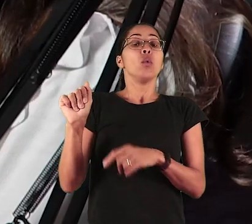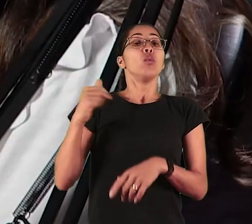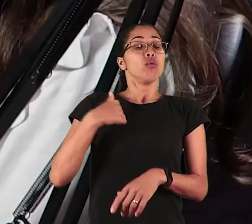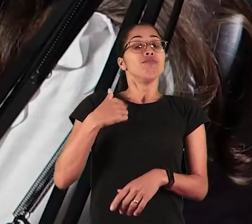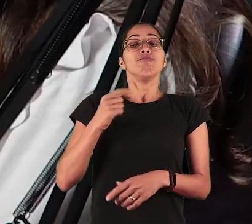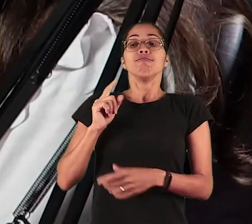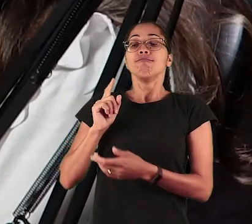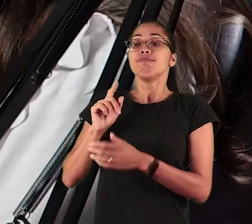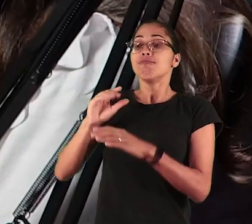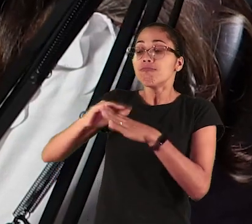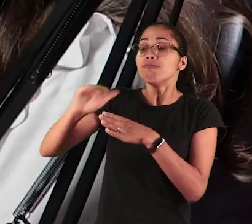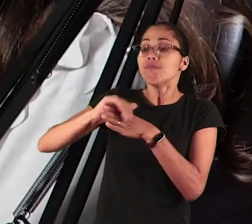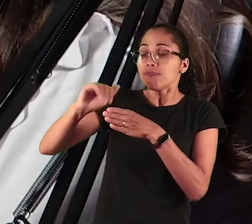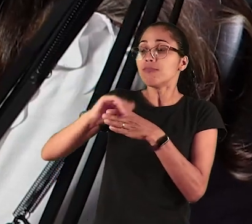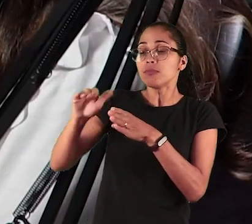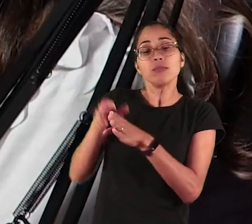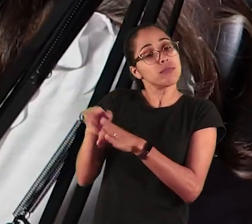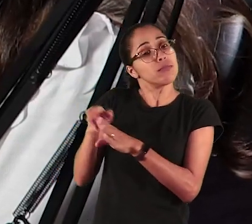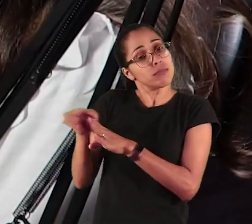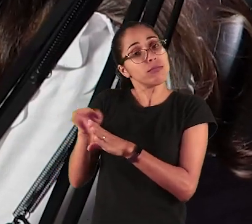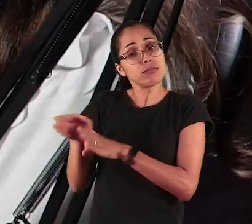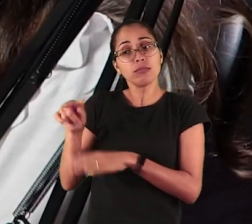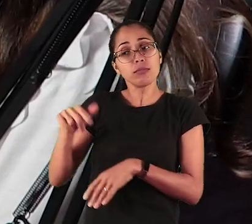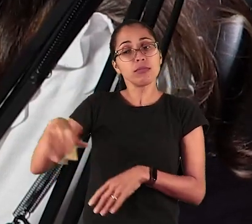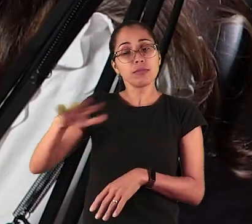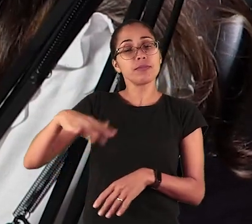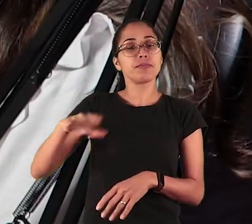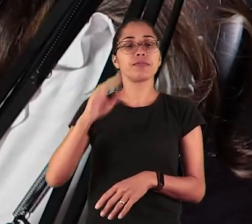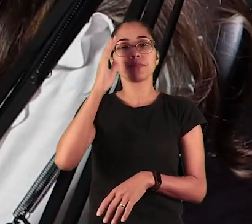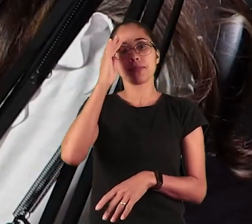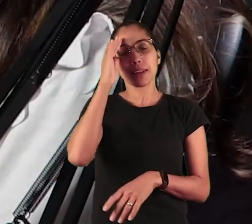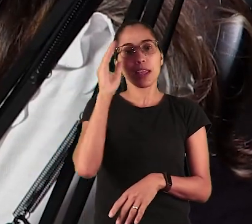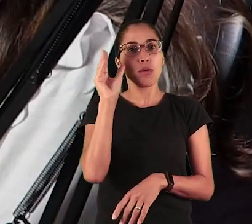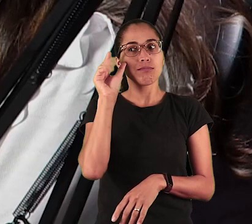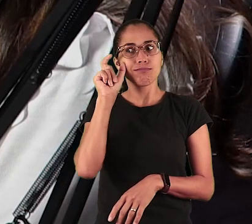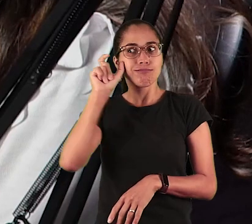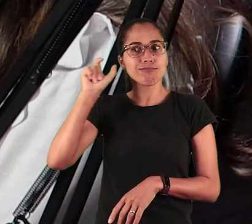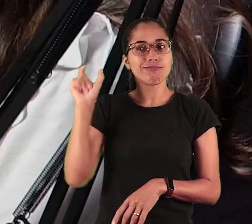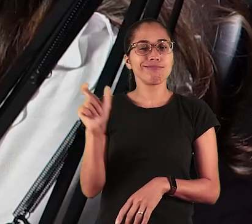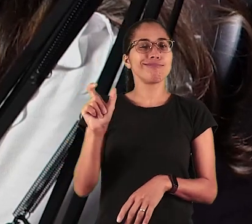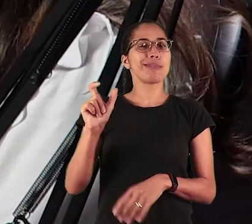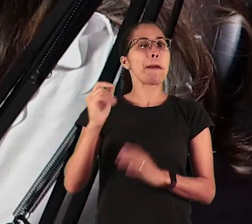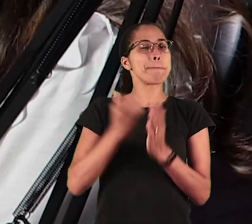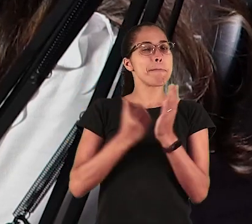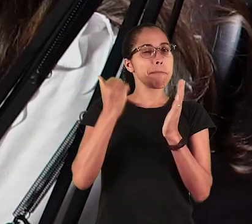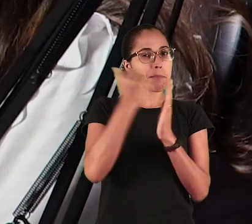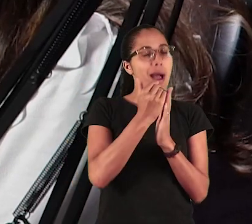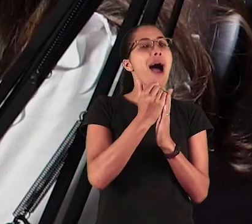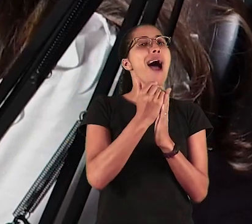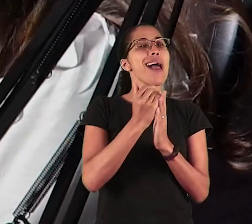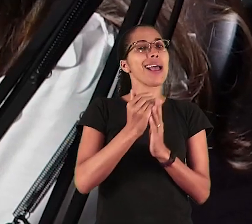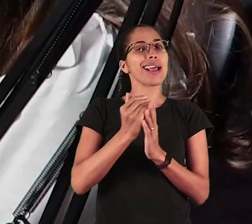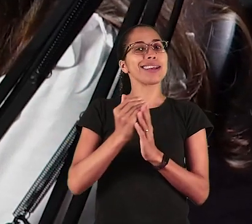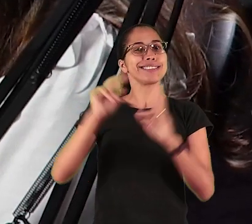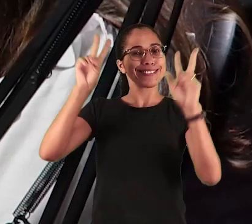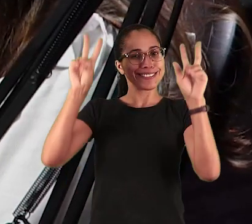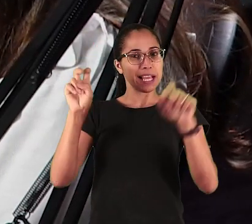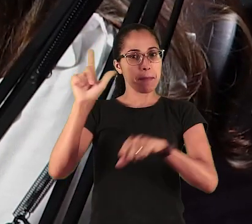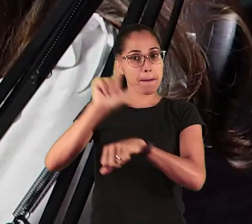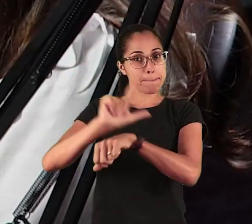e né e consolidando tudo então eu obviamente tinha esse interesse a mais pelo varejo